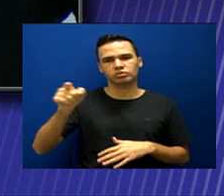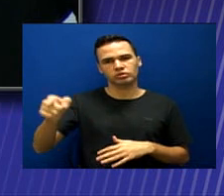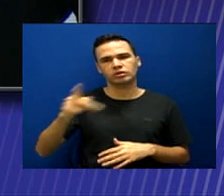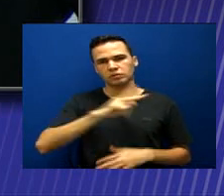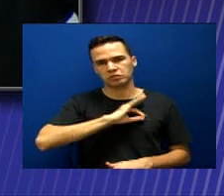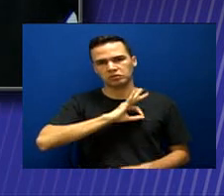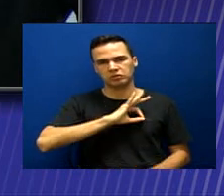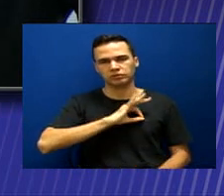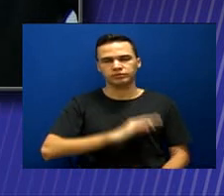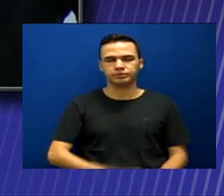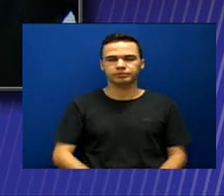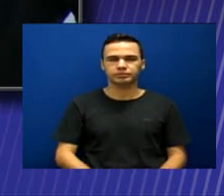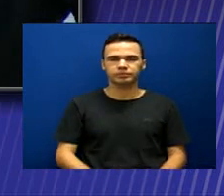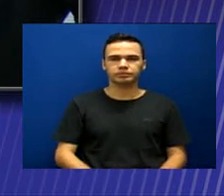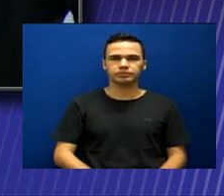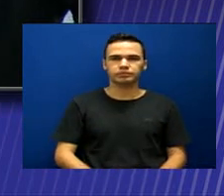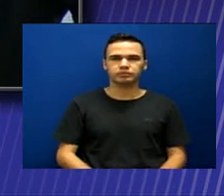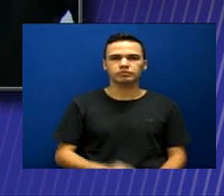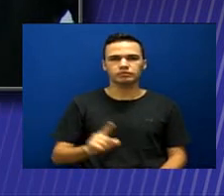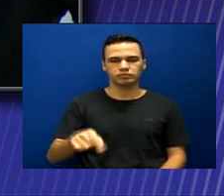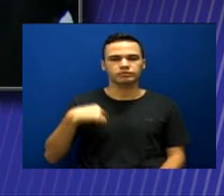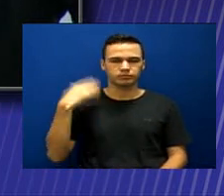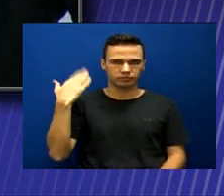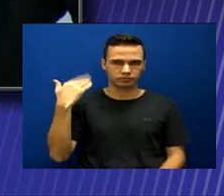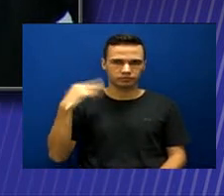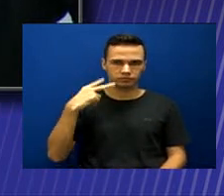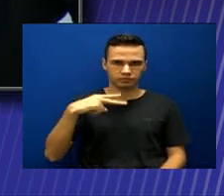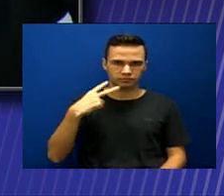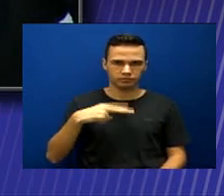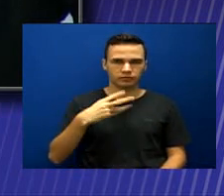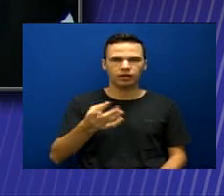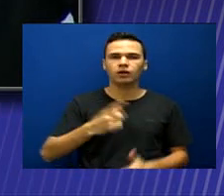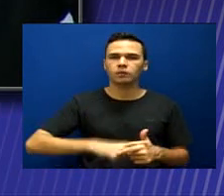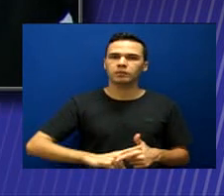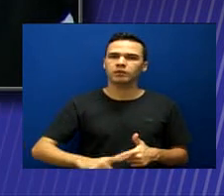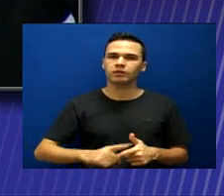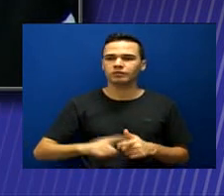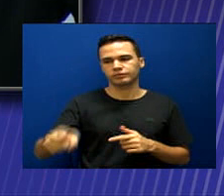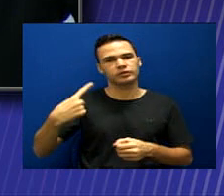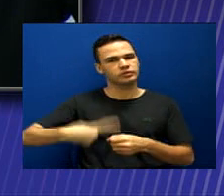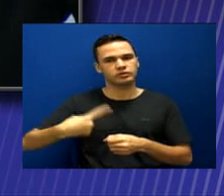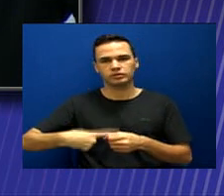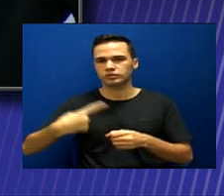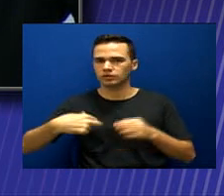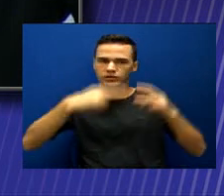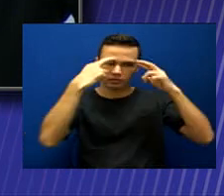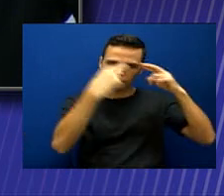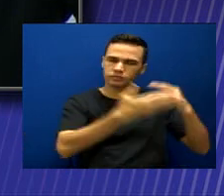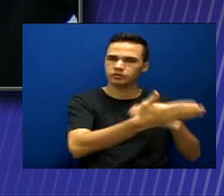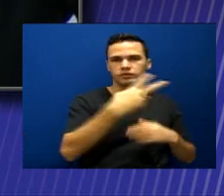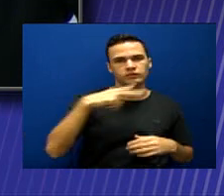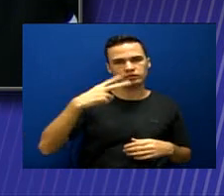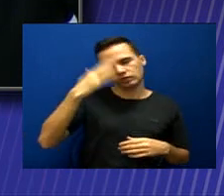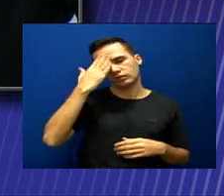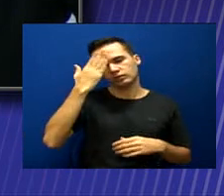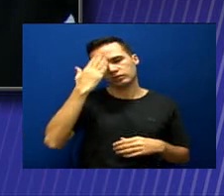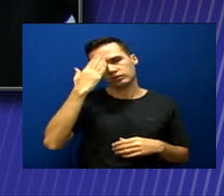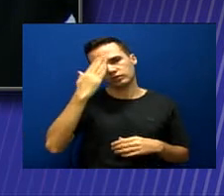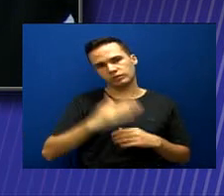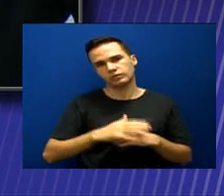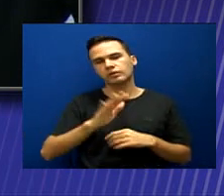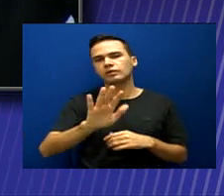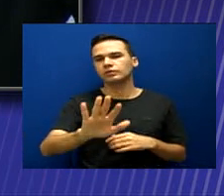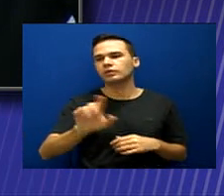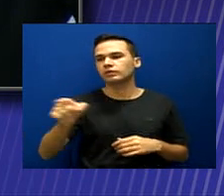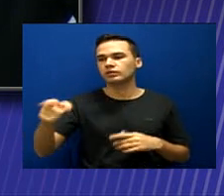É, o problema é que, infelizmente, nós estávamos vereador naquele momento sim. lá. E a questão... Mas a cidade sempre te respeitou como um grande vereador, sabe então, disso? Sim. Mas